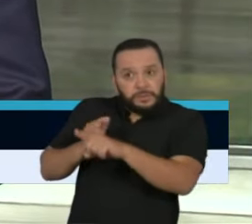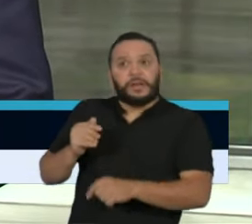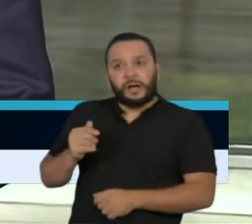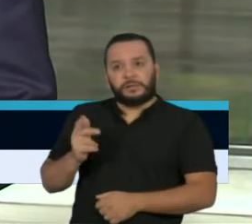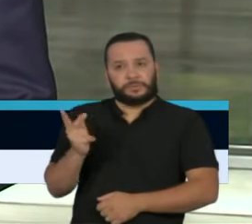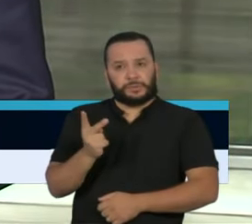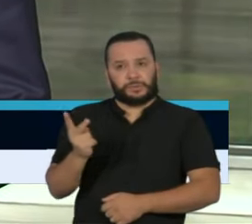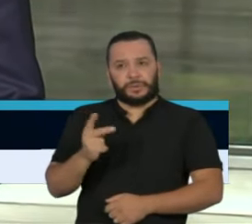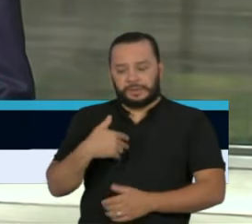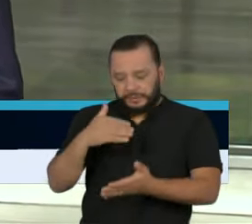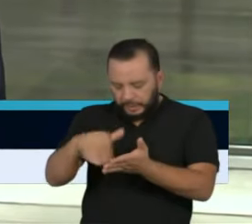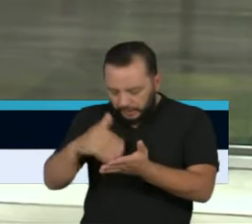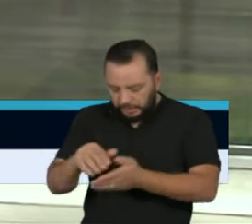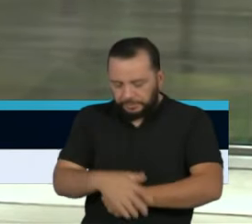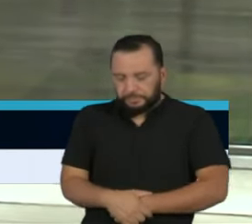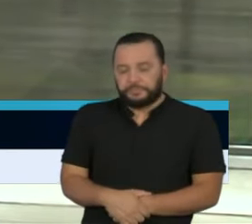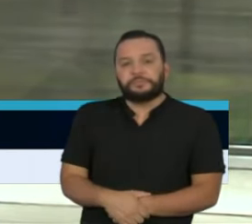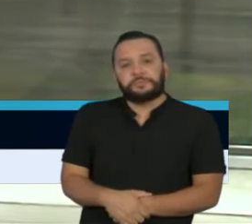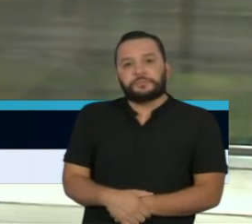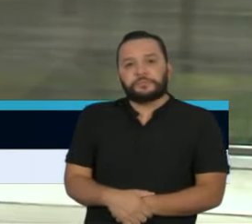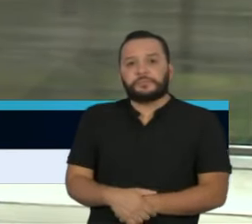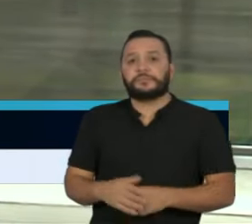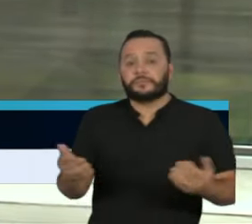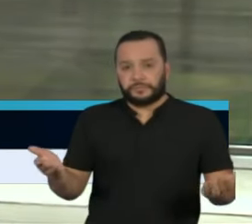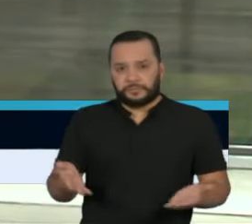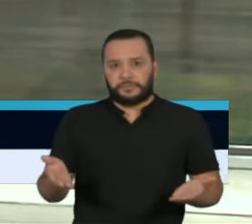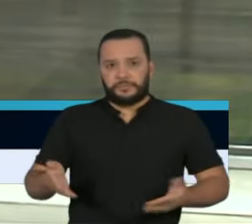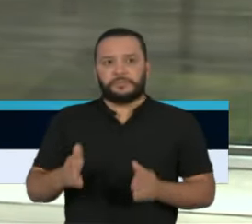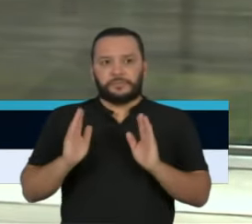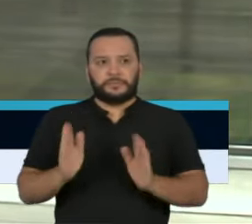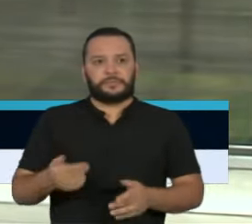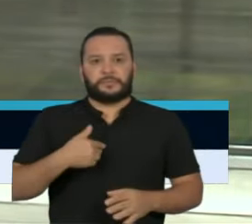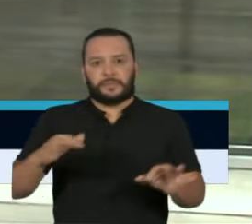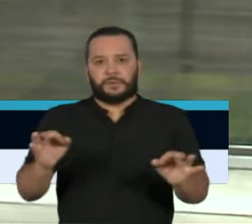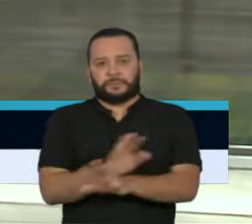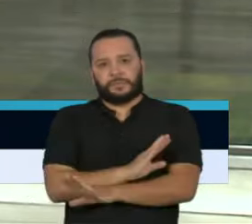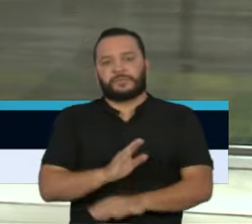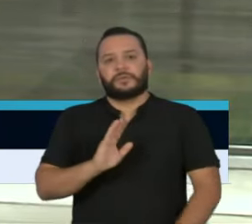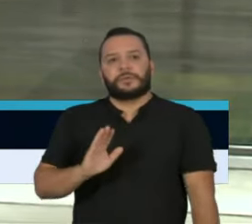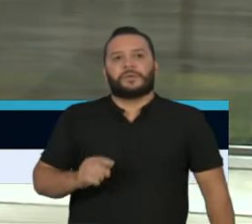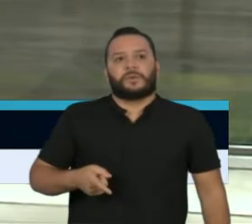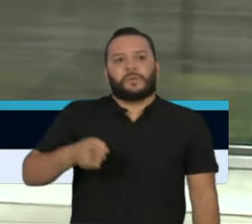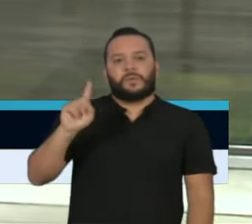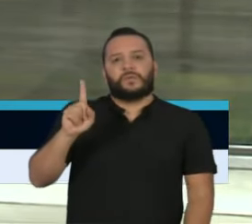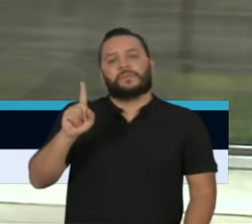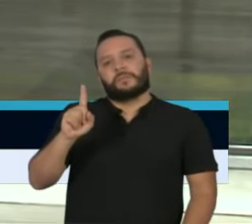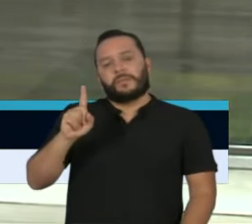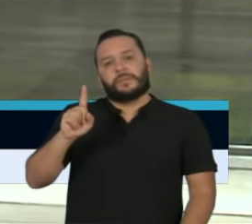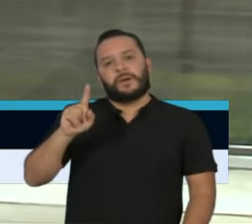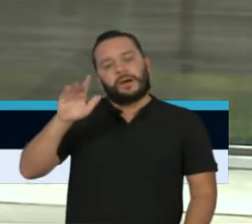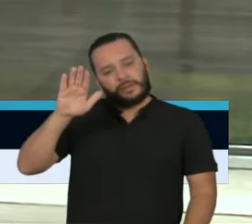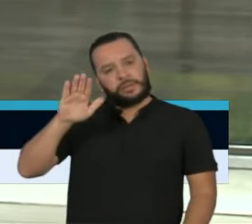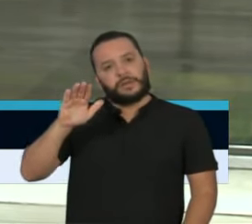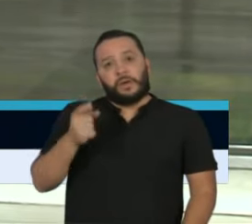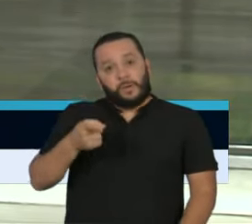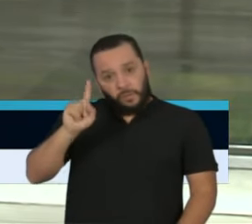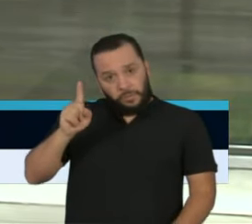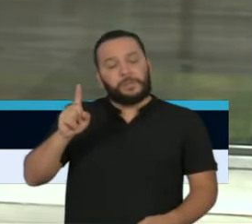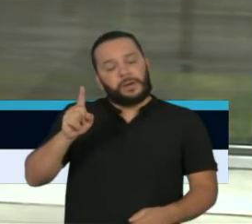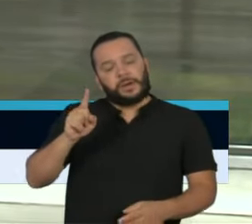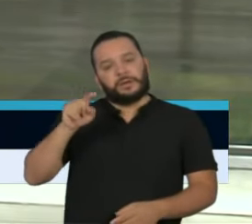dois secretários. Com isso, nós concluímos, são 13 horas e 23 minutos, nós temos um compromisso com